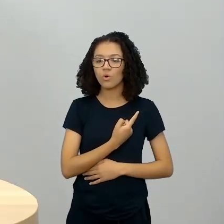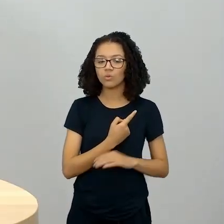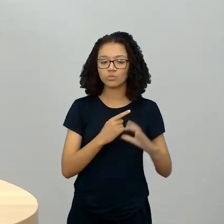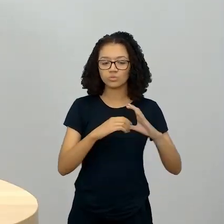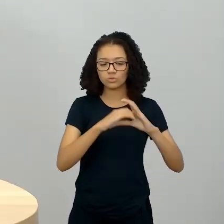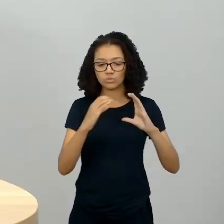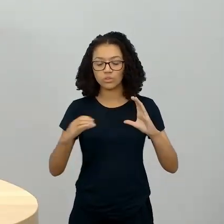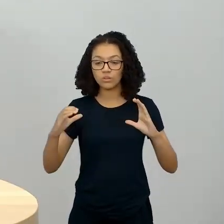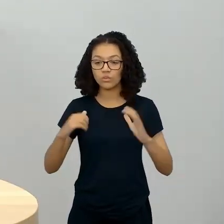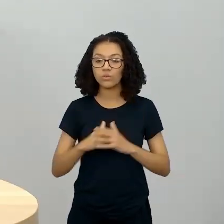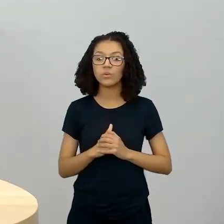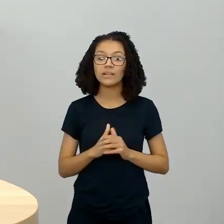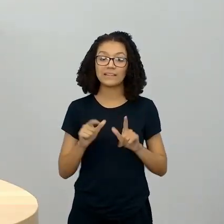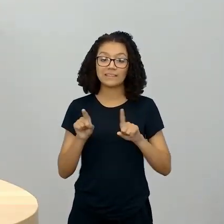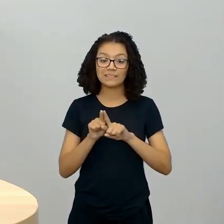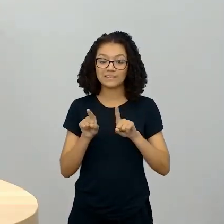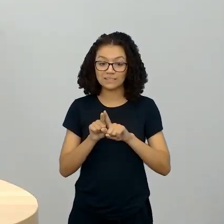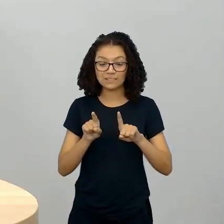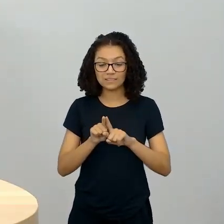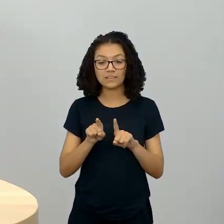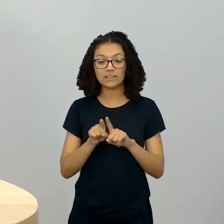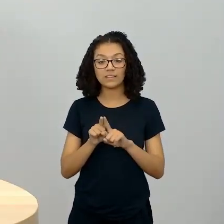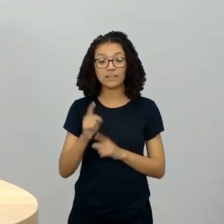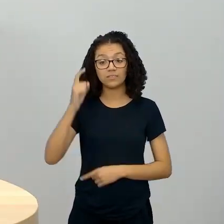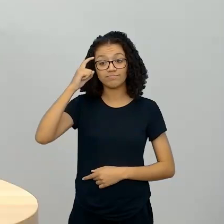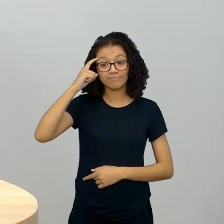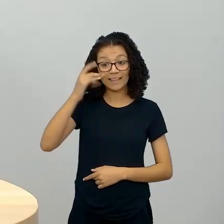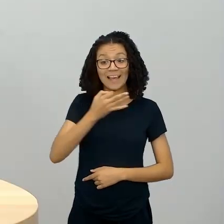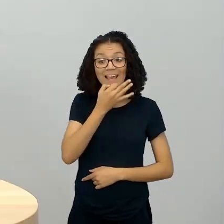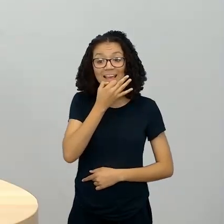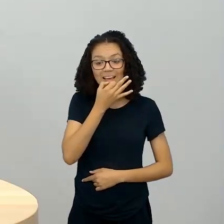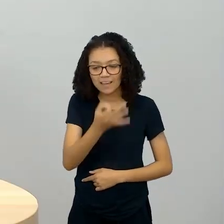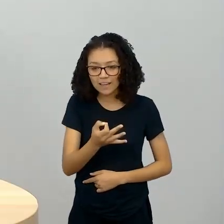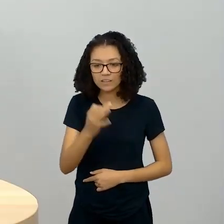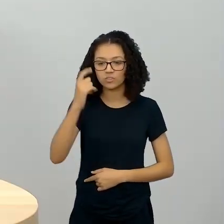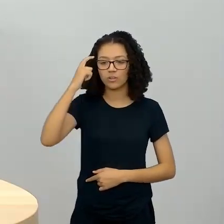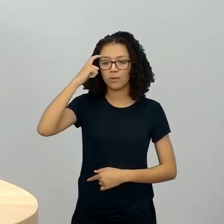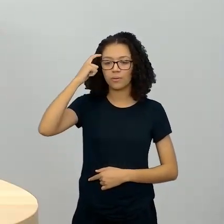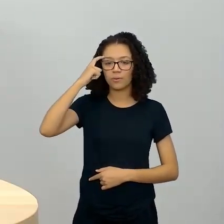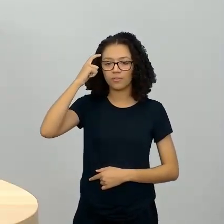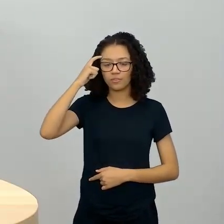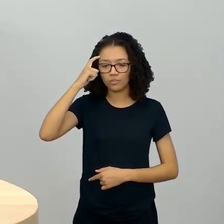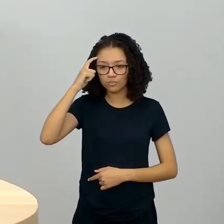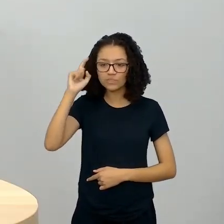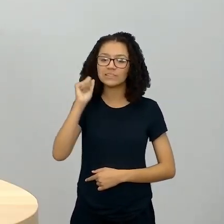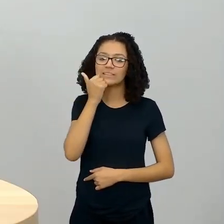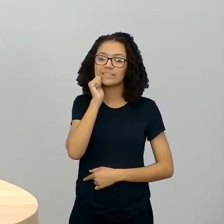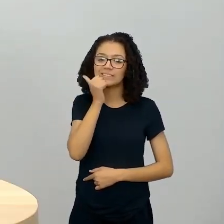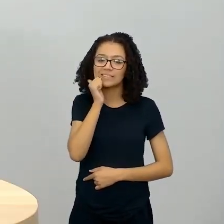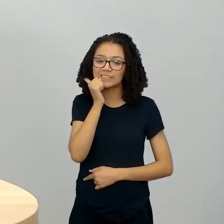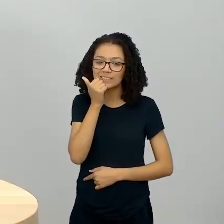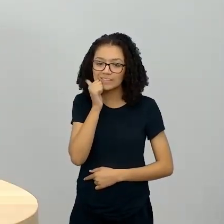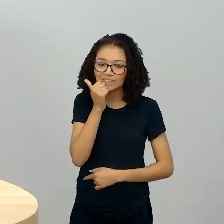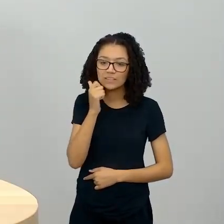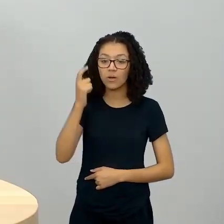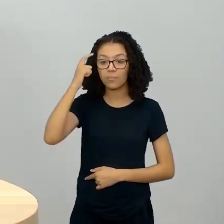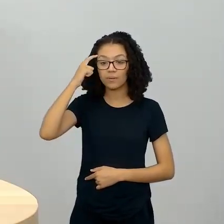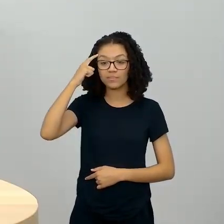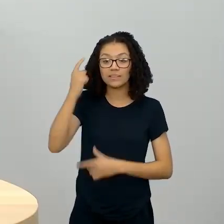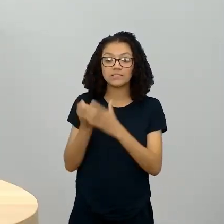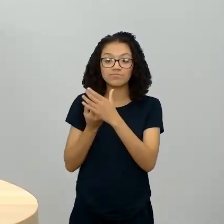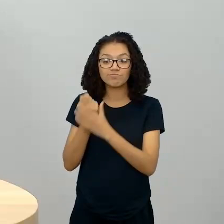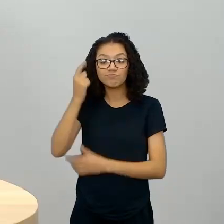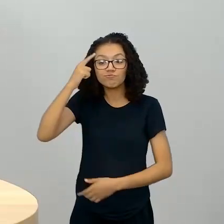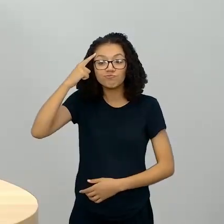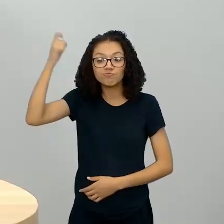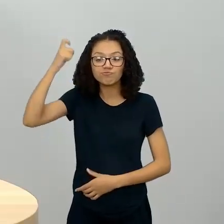o pensamento crítico, o pensamento criativo e o pensamento científico. O pensamento crítico, né,